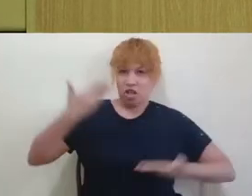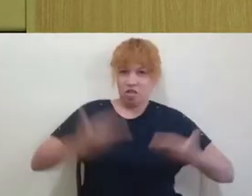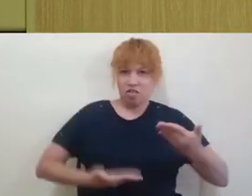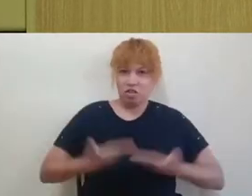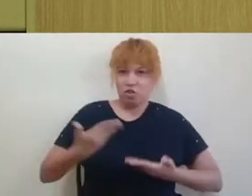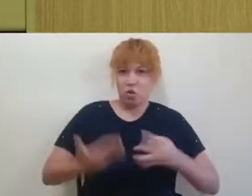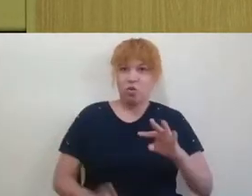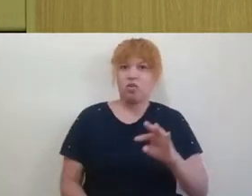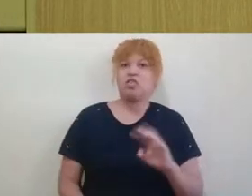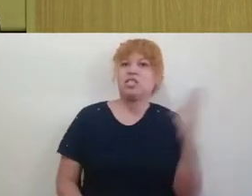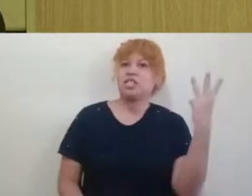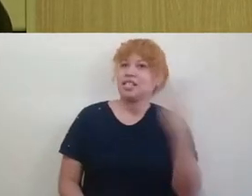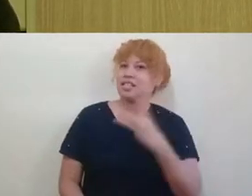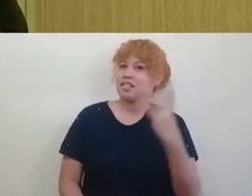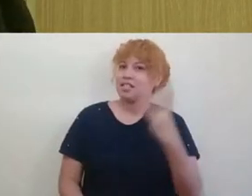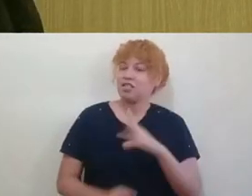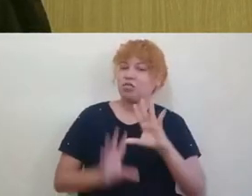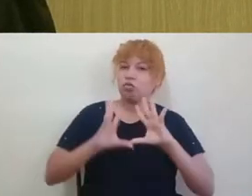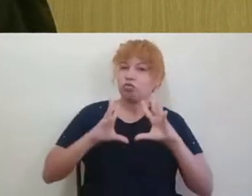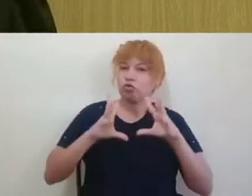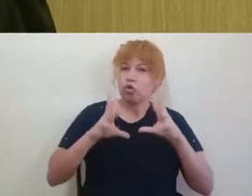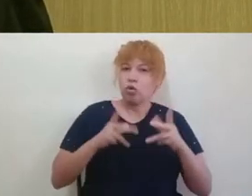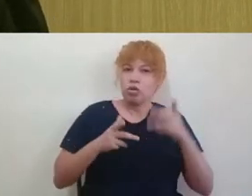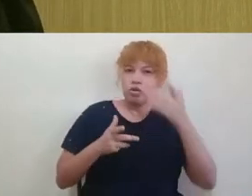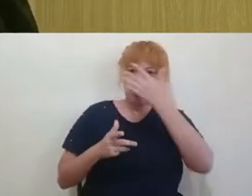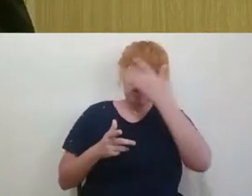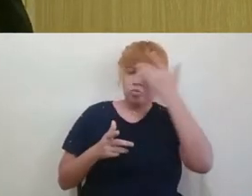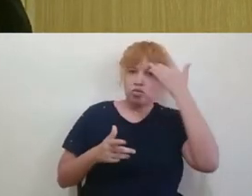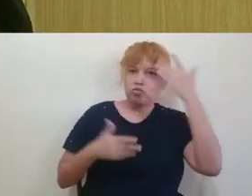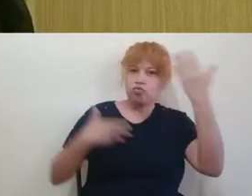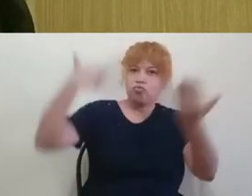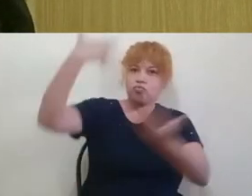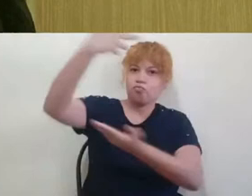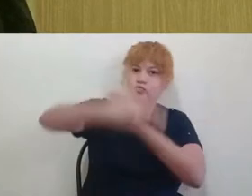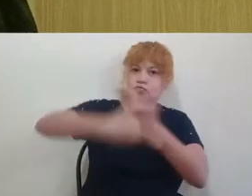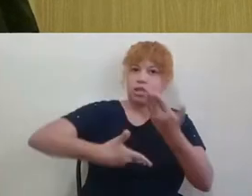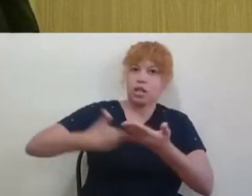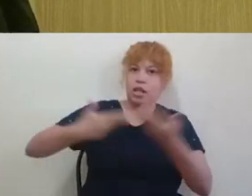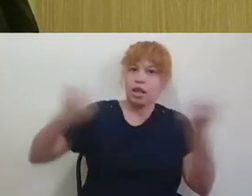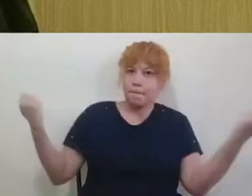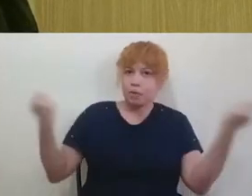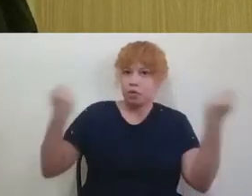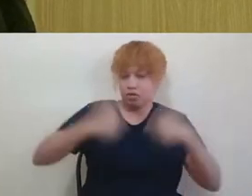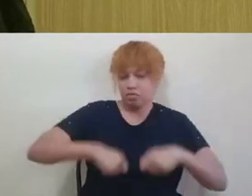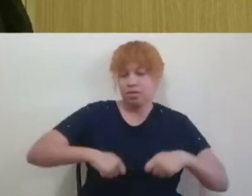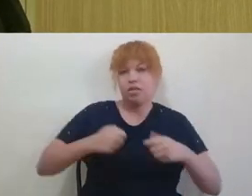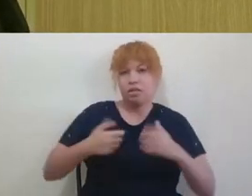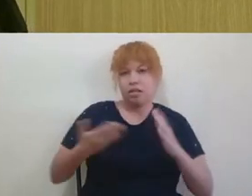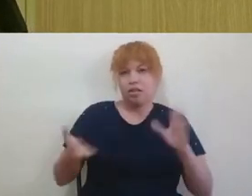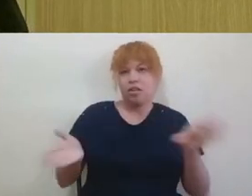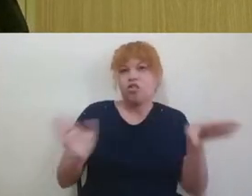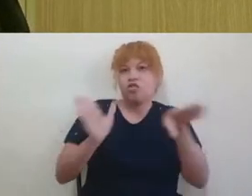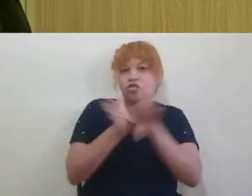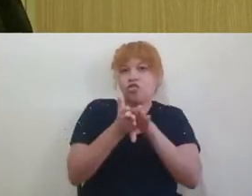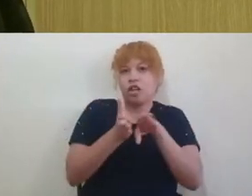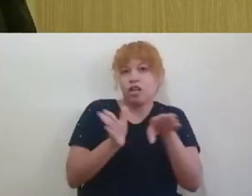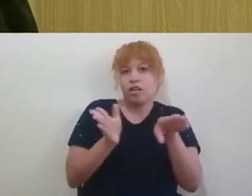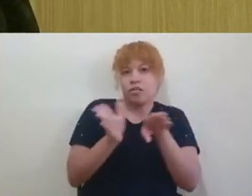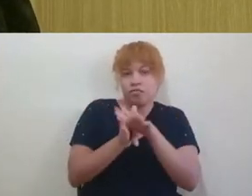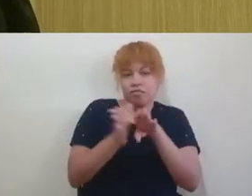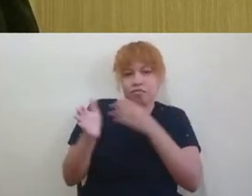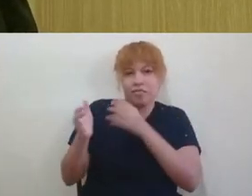nossa. Então, gostaria de finalizar minha fala dizendo que, como disse